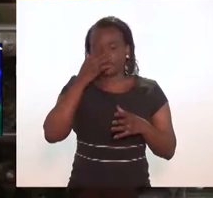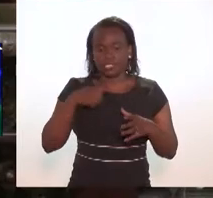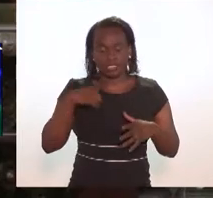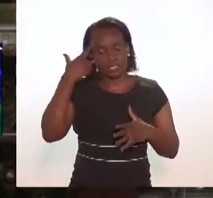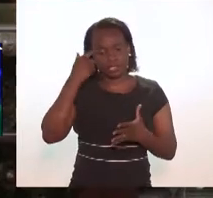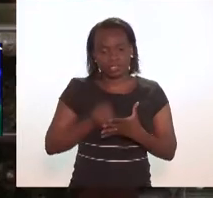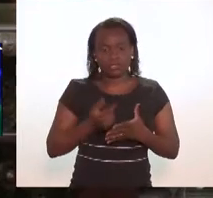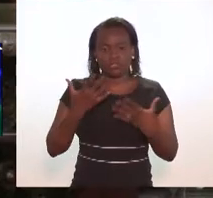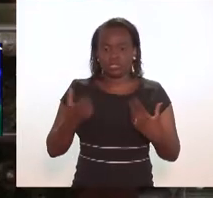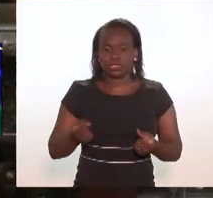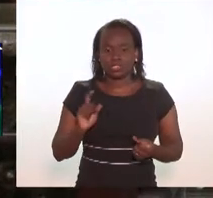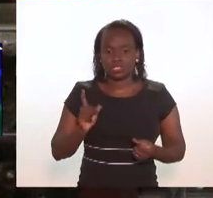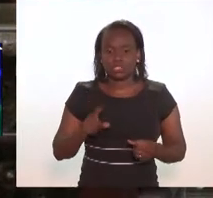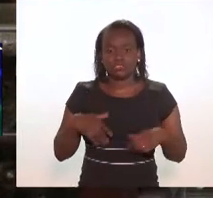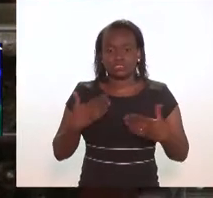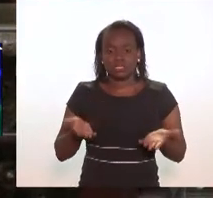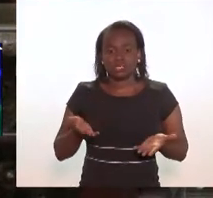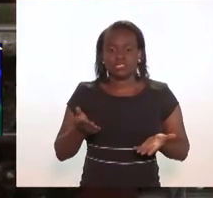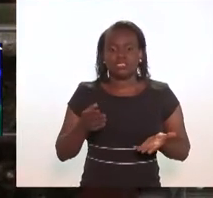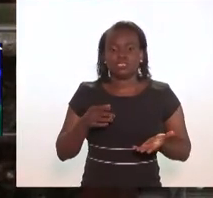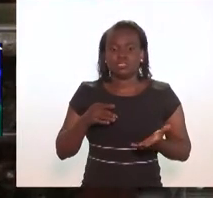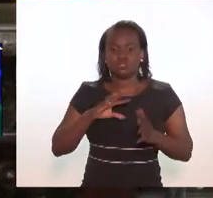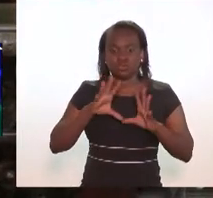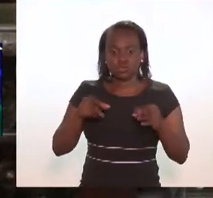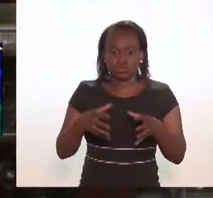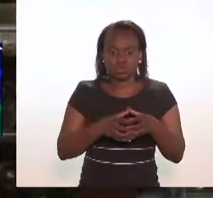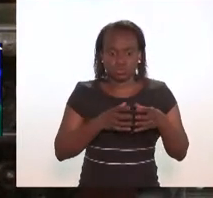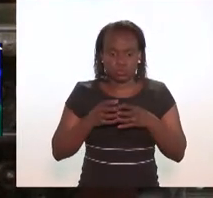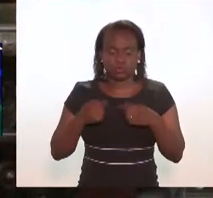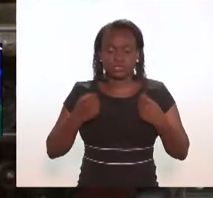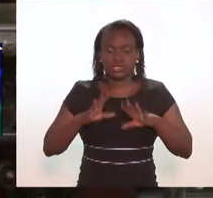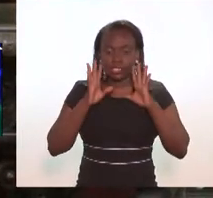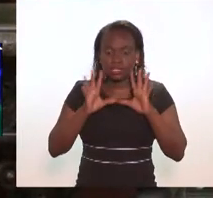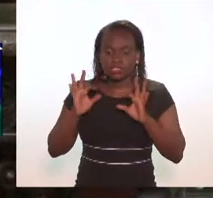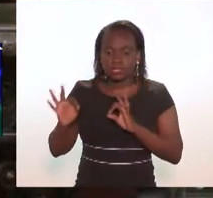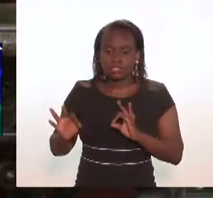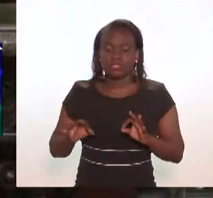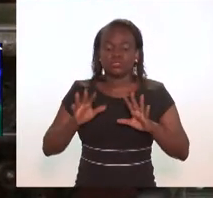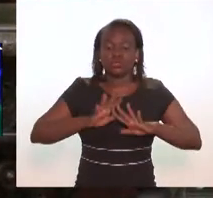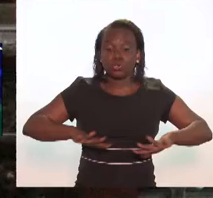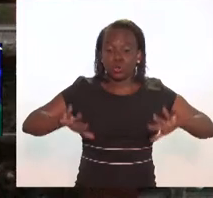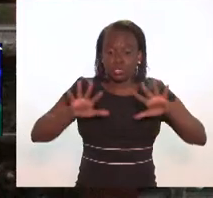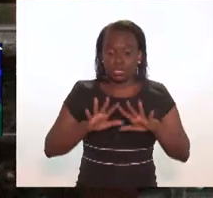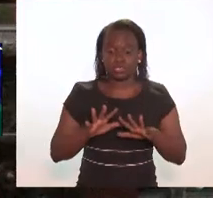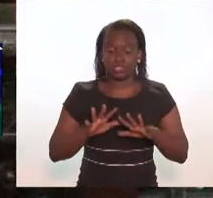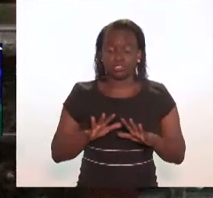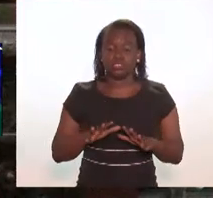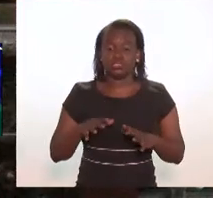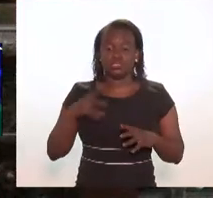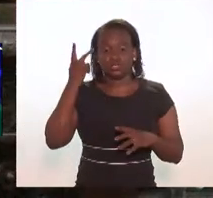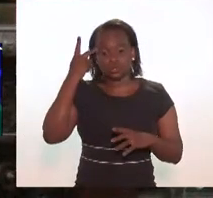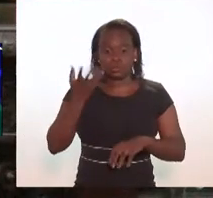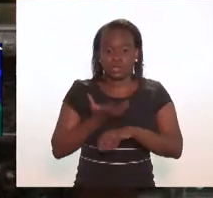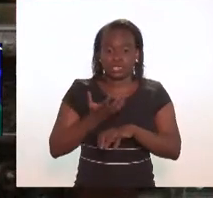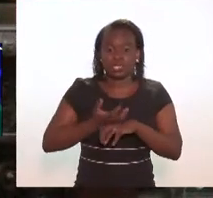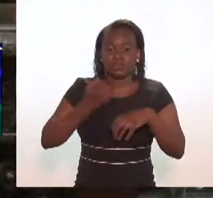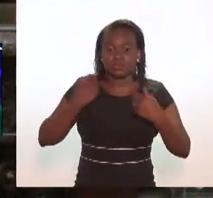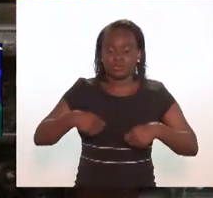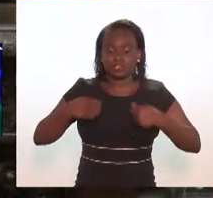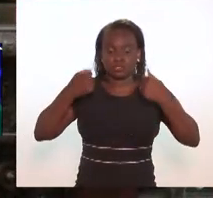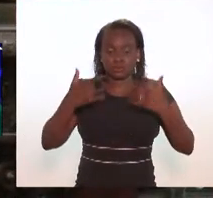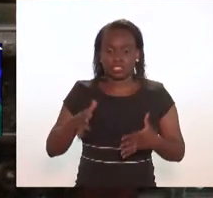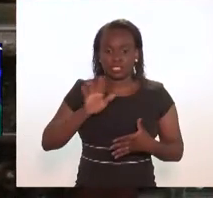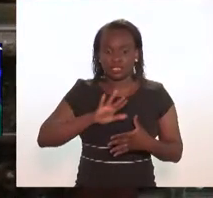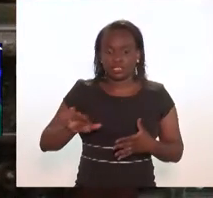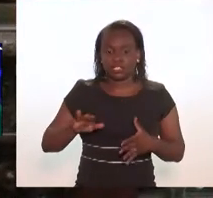contrário, quanto ao mérito, de todas as comissões que devem ser ouvidas, todas, sobre a matéria, serão tidas como rejeitadas. Quando